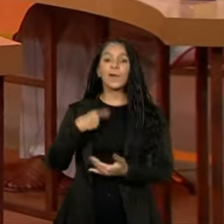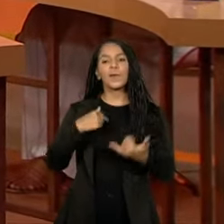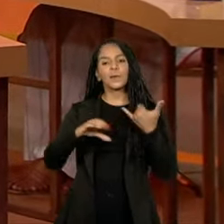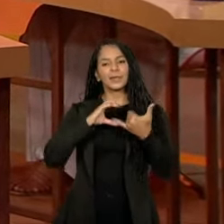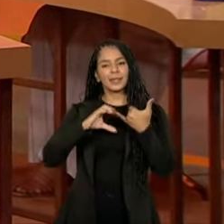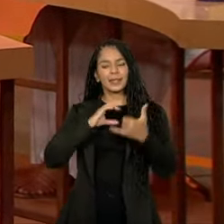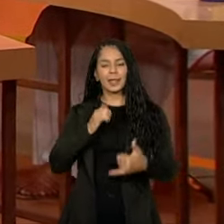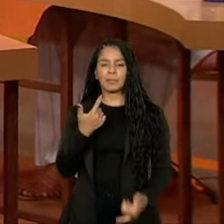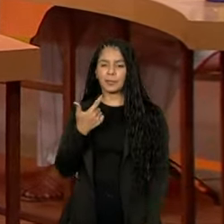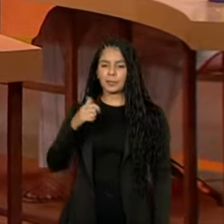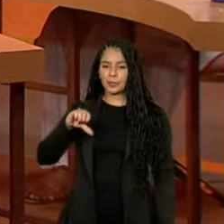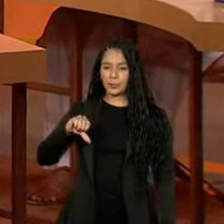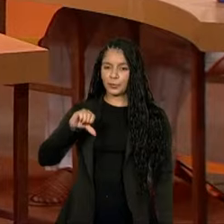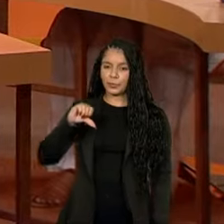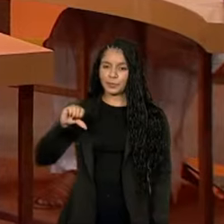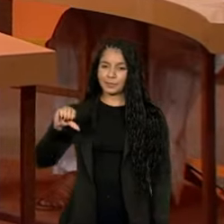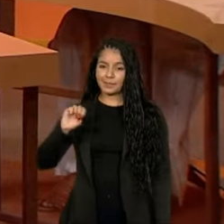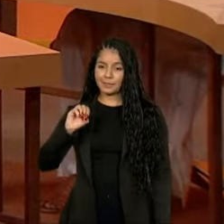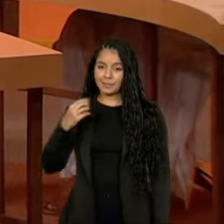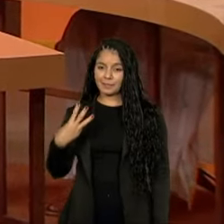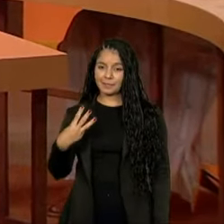zap